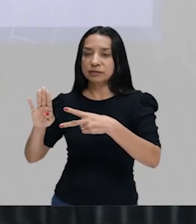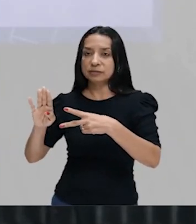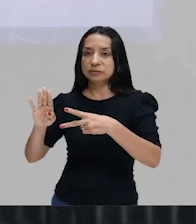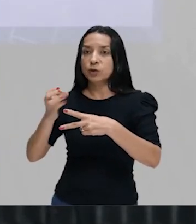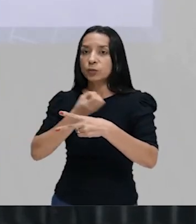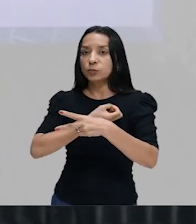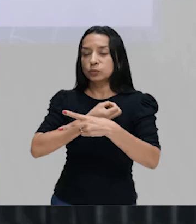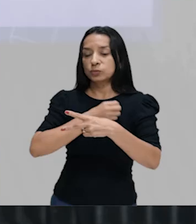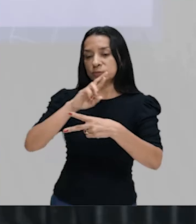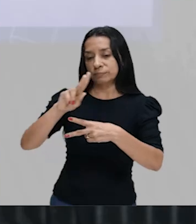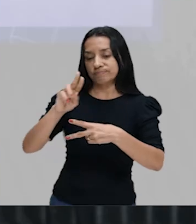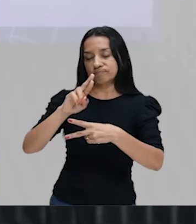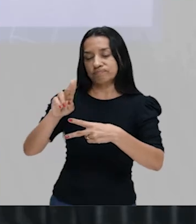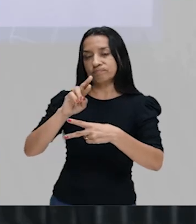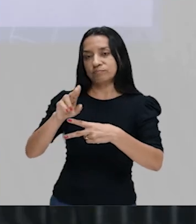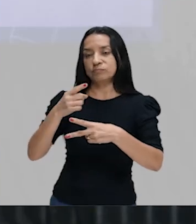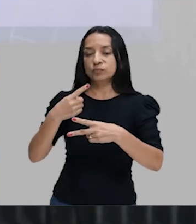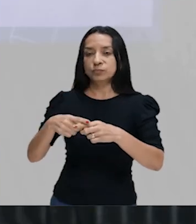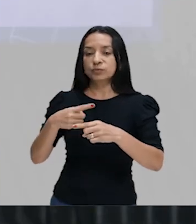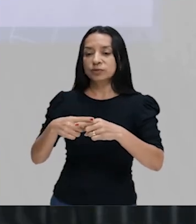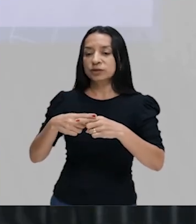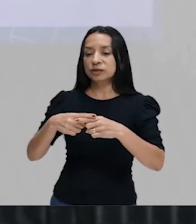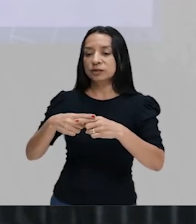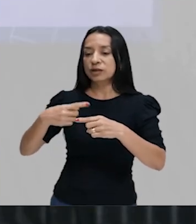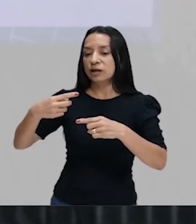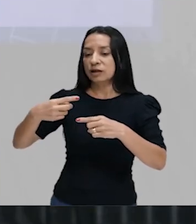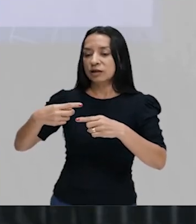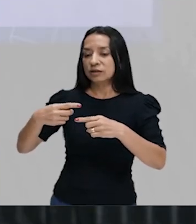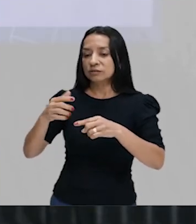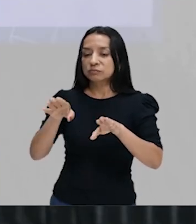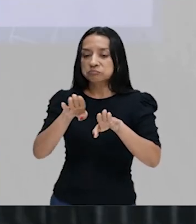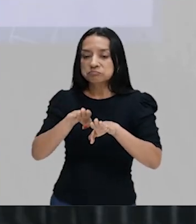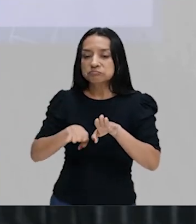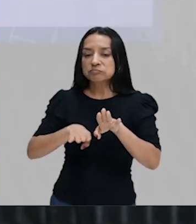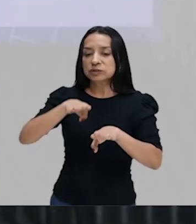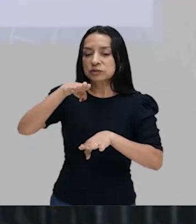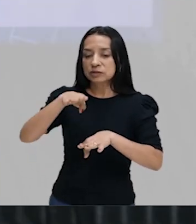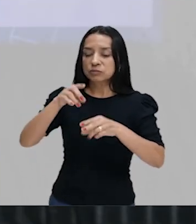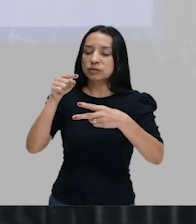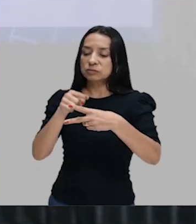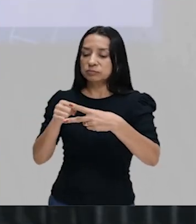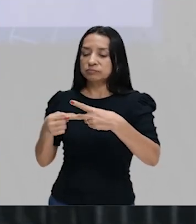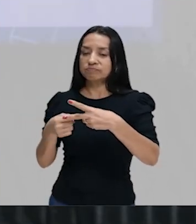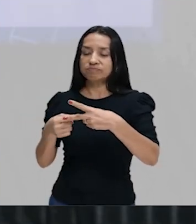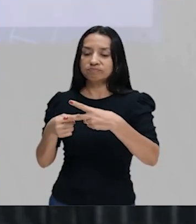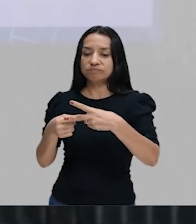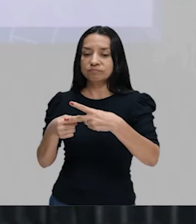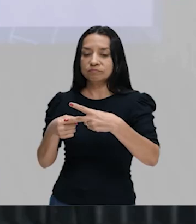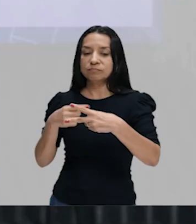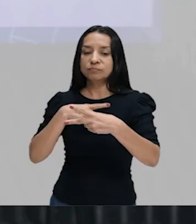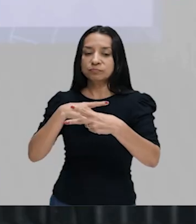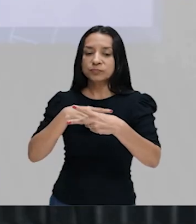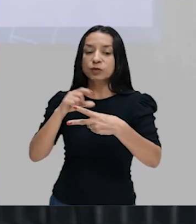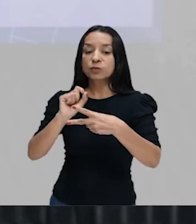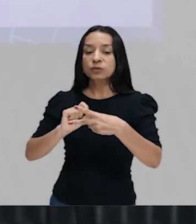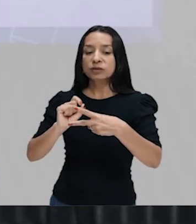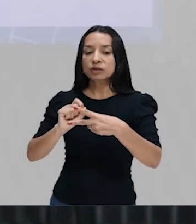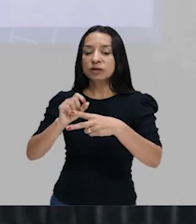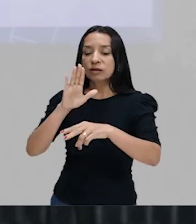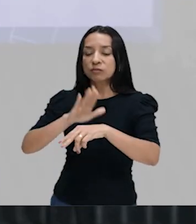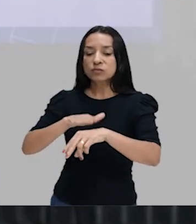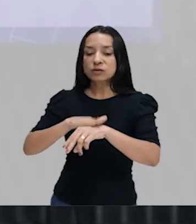um do outro, né? Justamente por conta dessa desigualdade aqui, A menor do que B, tá? Então, eu tenho o